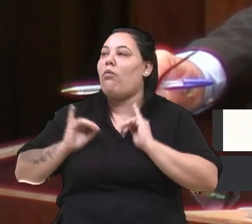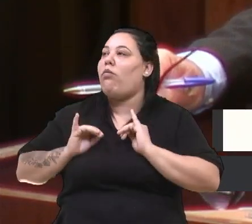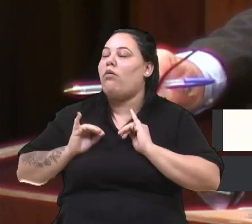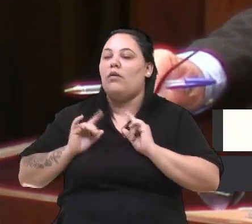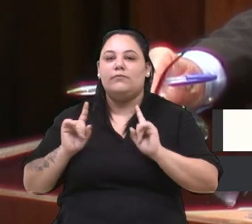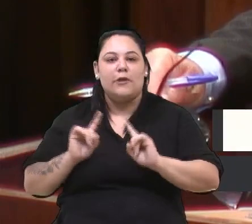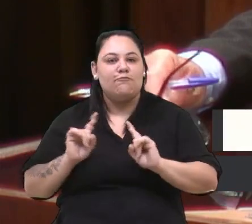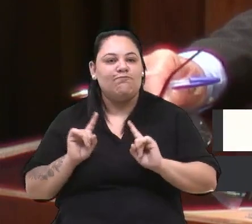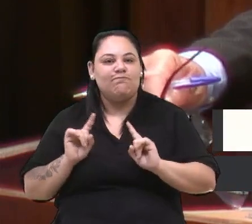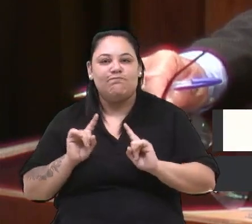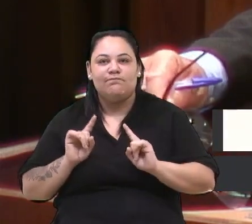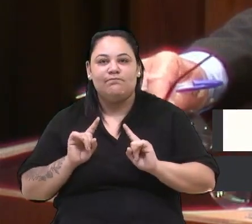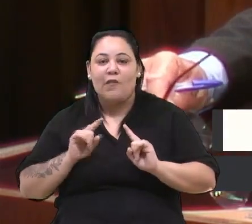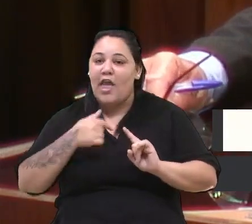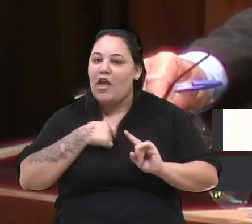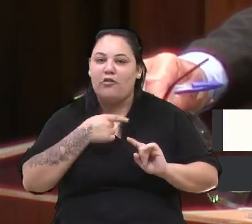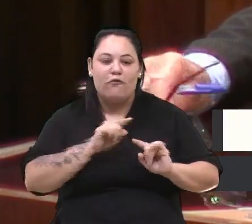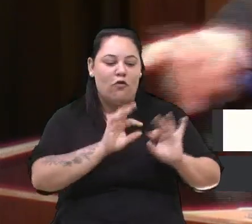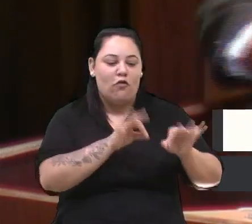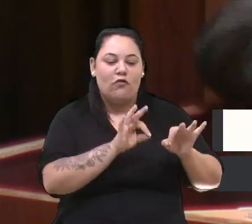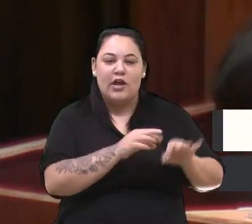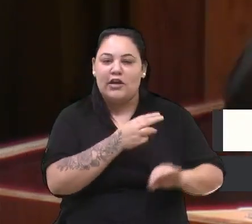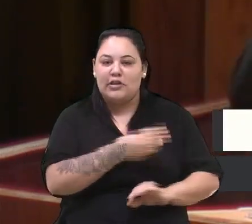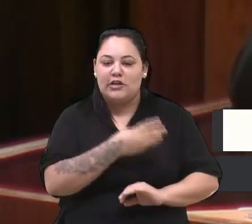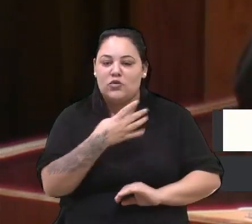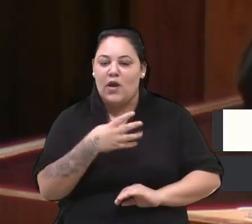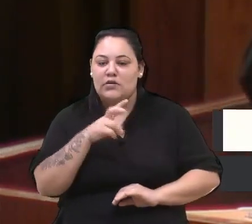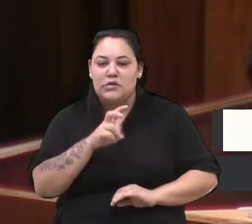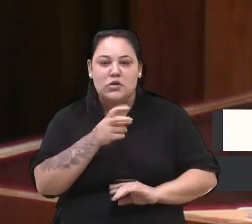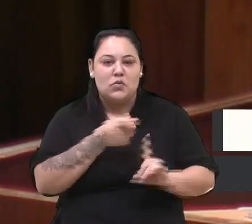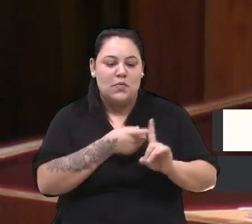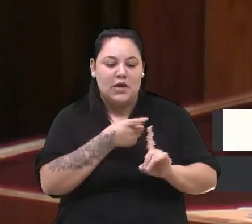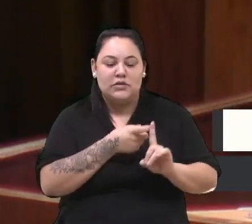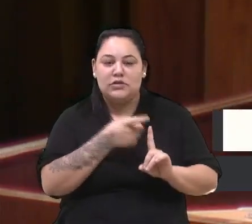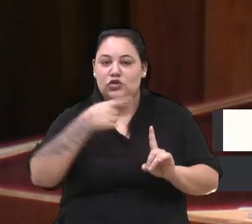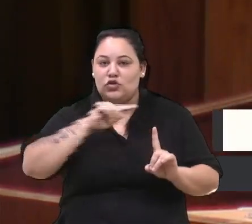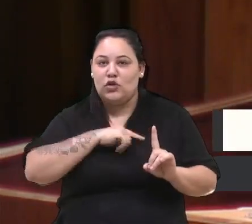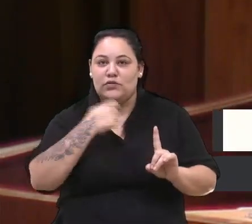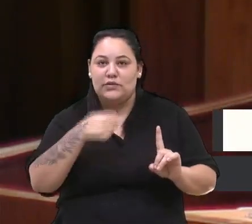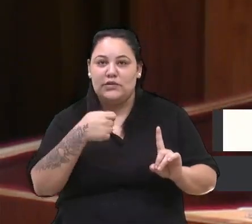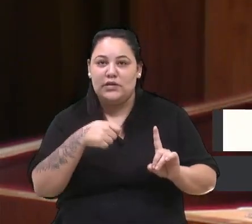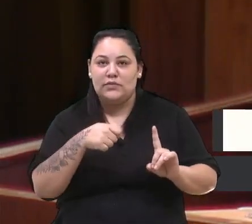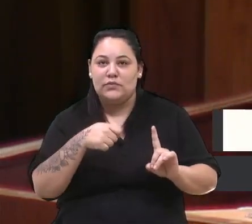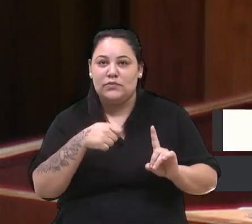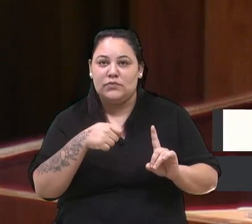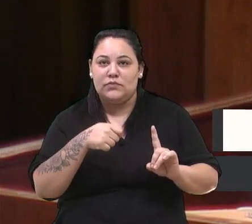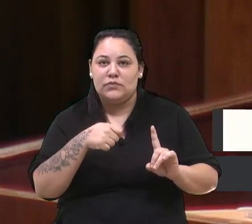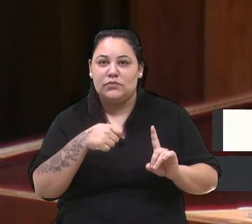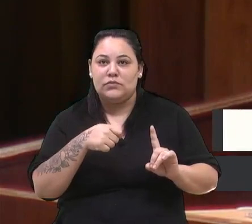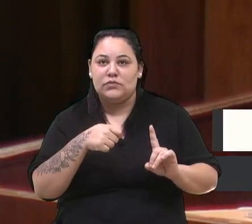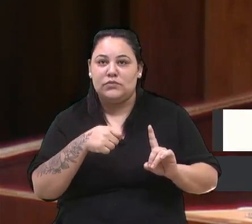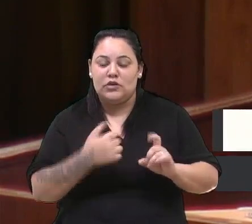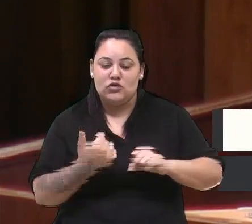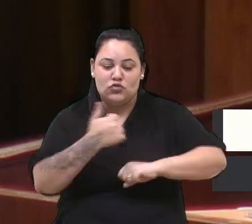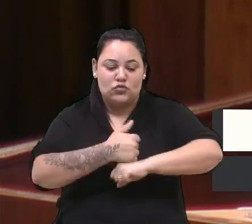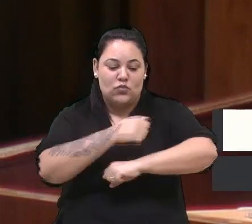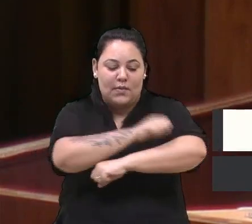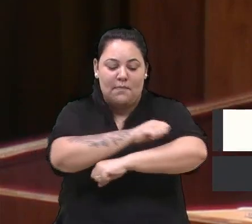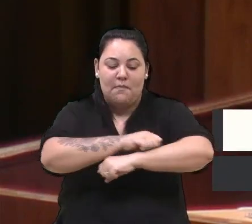Eu não vou concordar que 3, 4, 5 meses nós precisamos para repor paralelepípedo numa calçada.